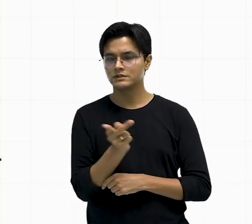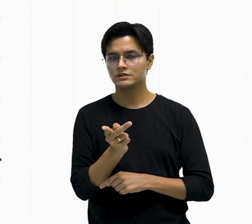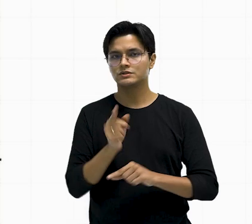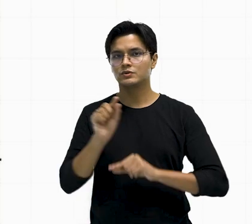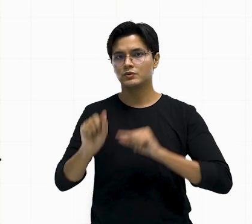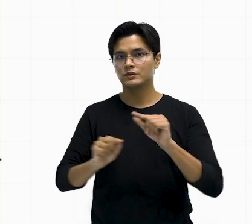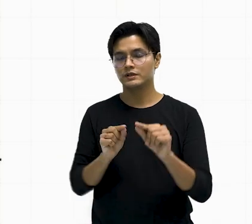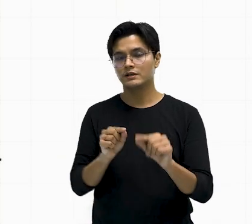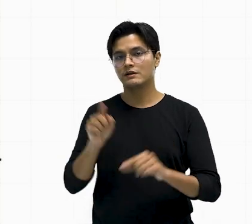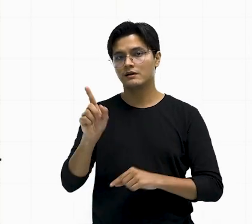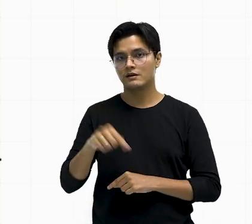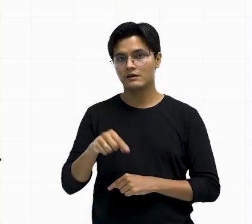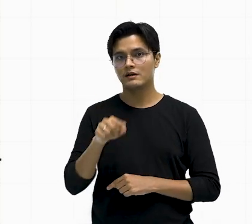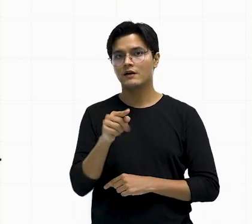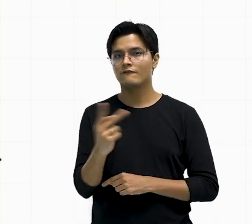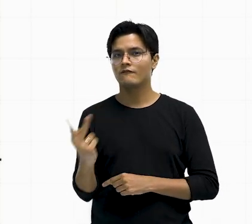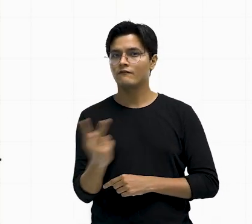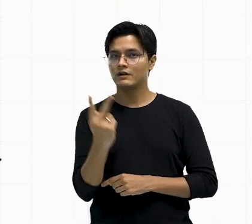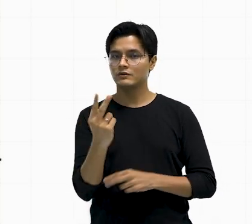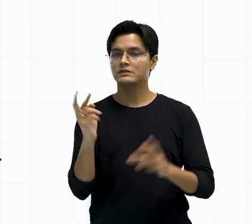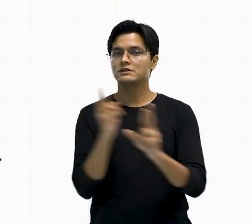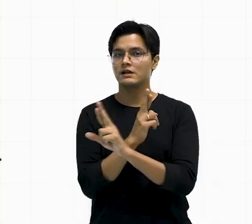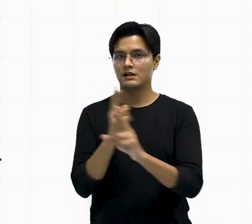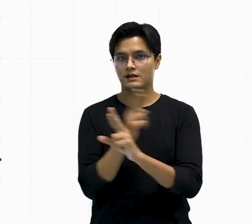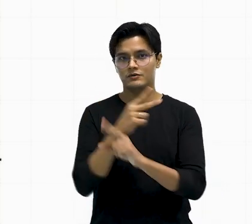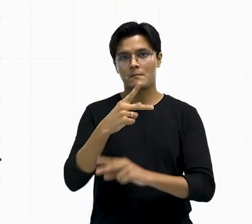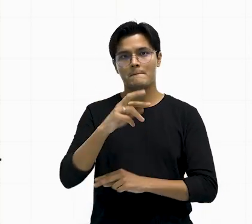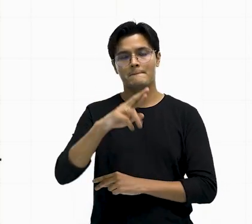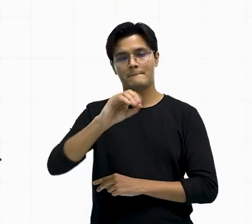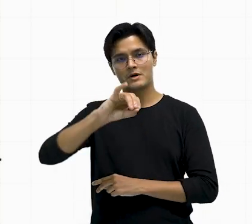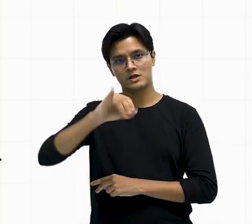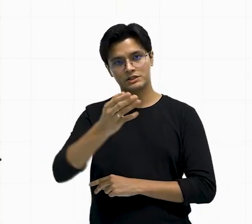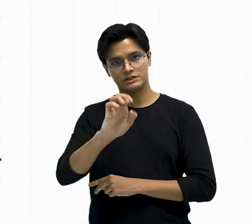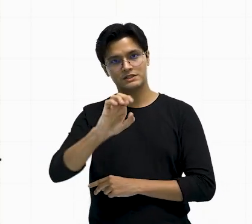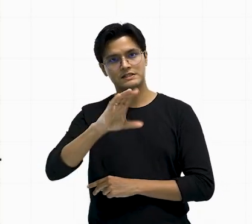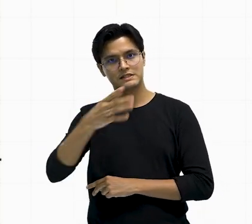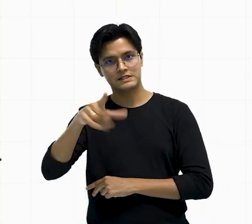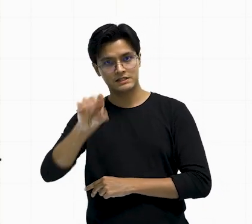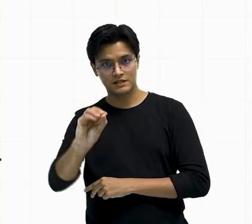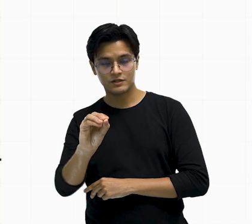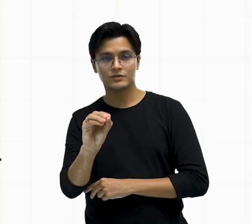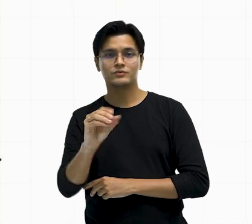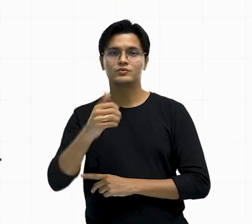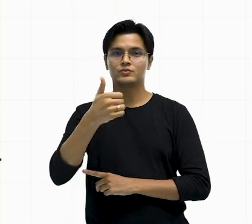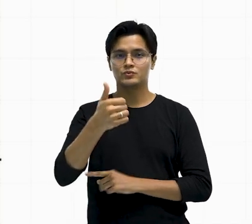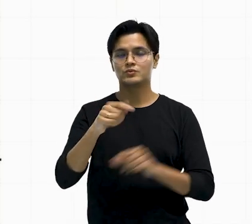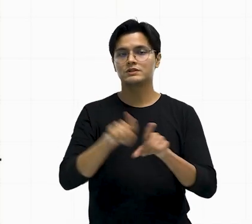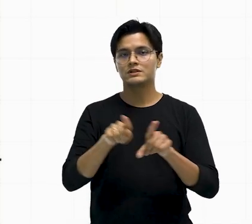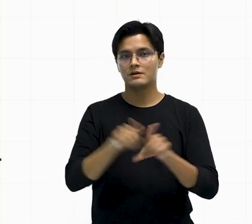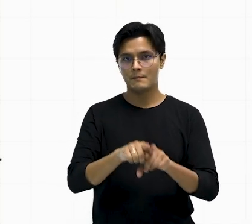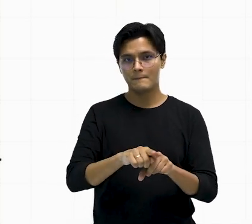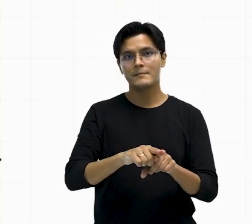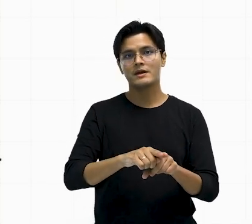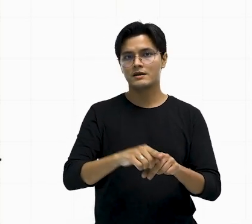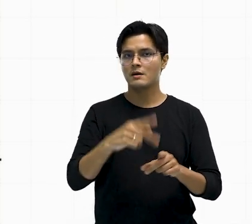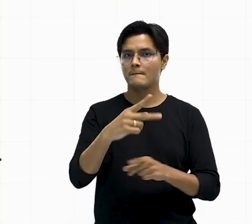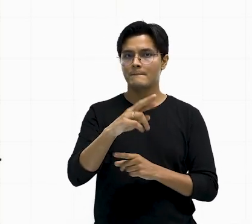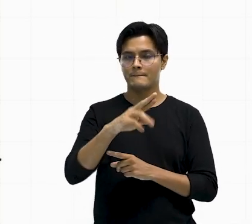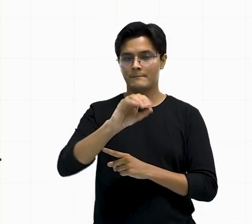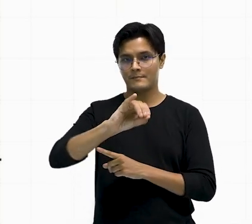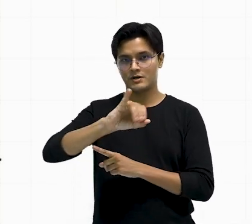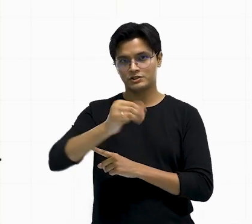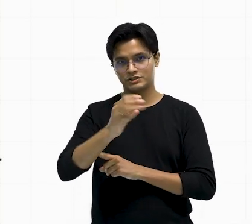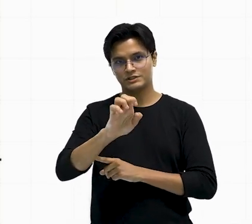valores em relação à projeção 1, tá? E a projeção 2,